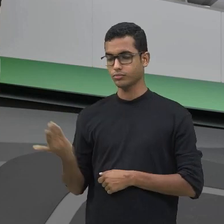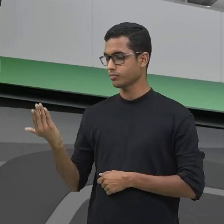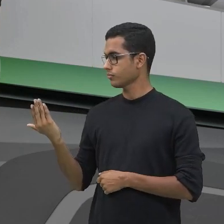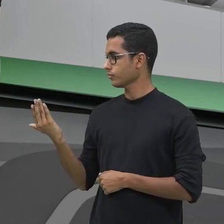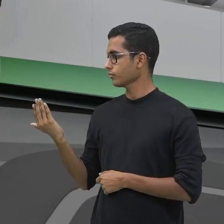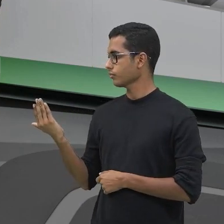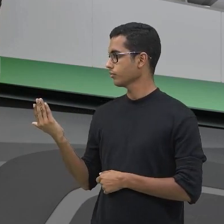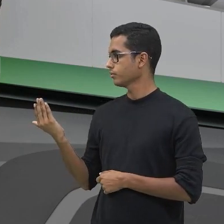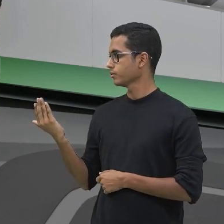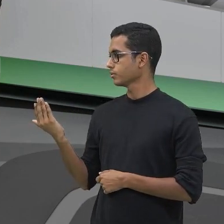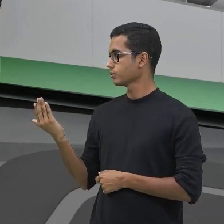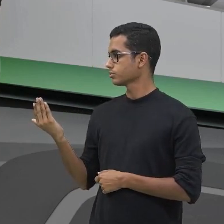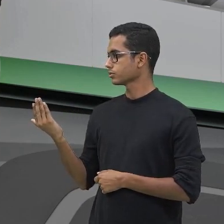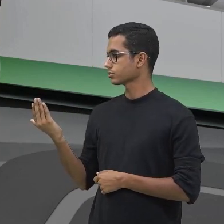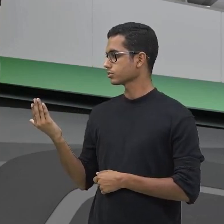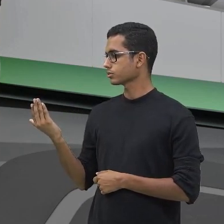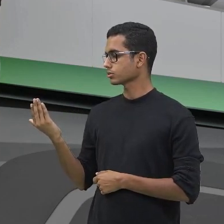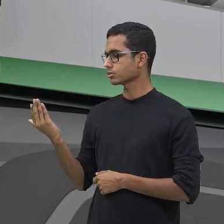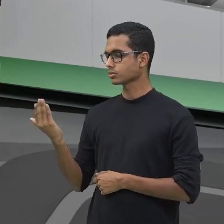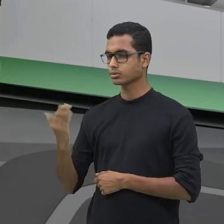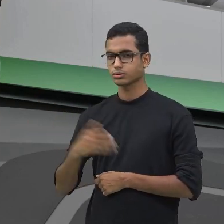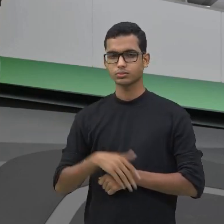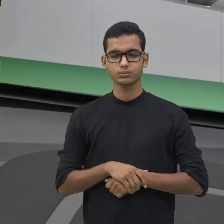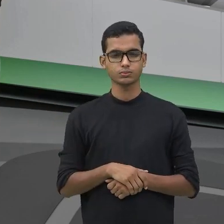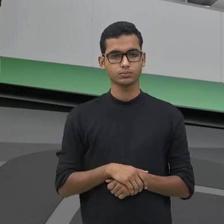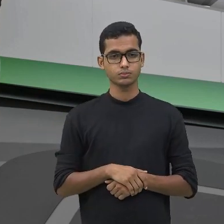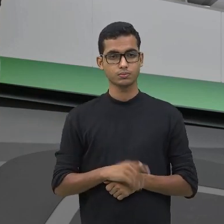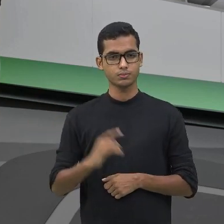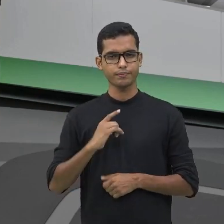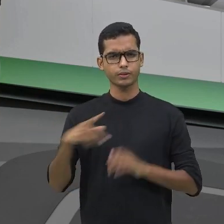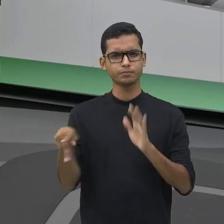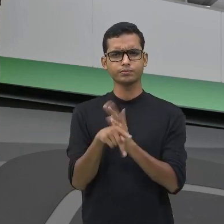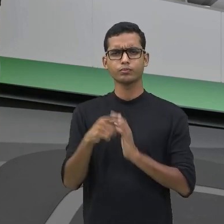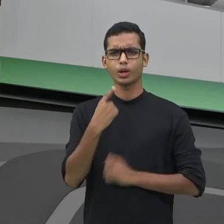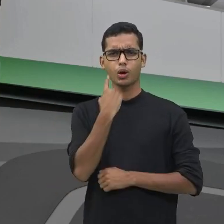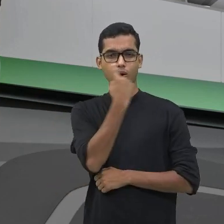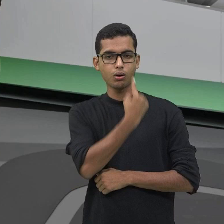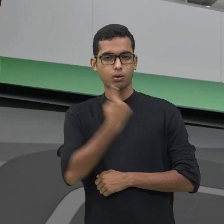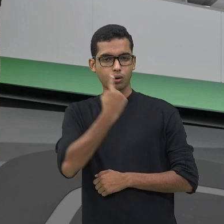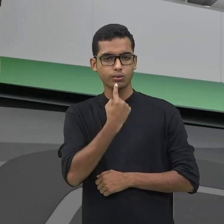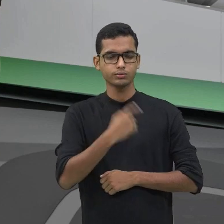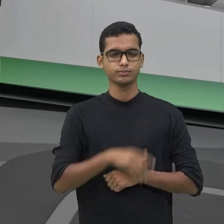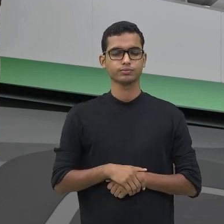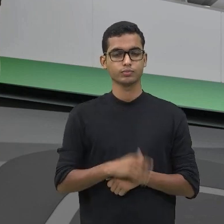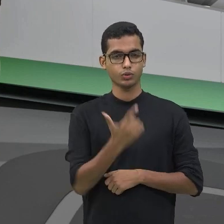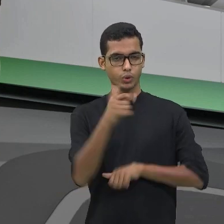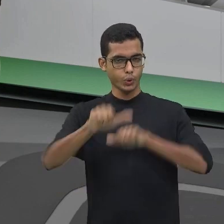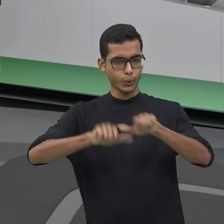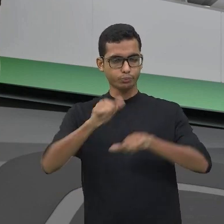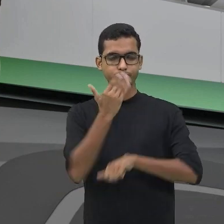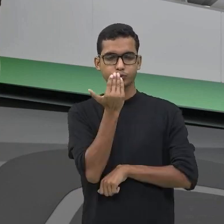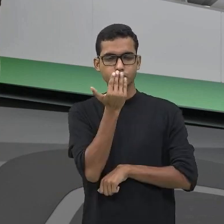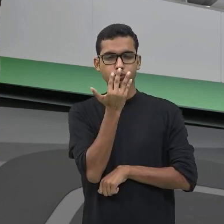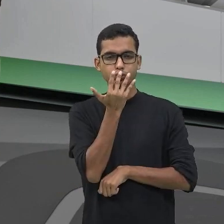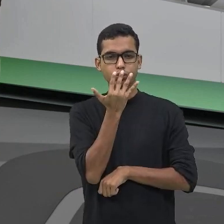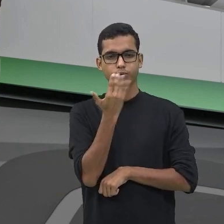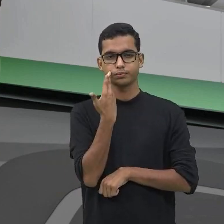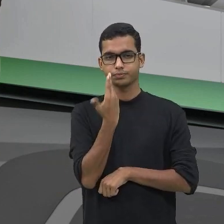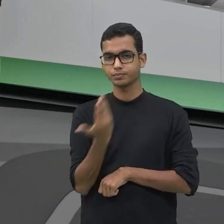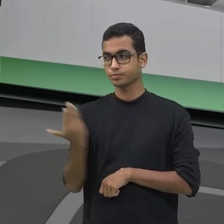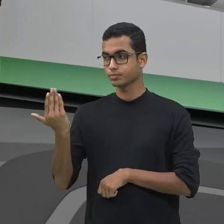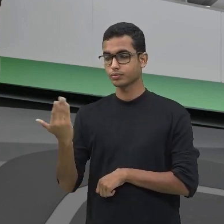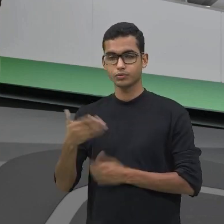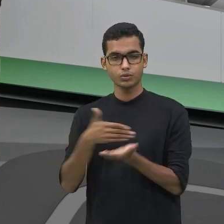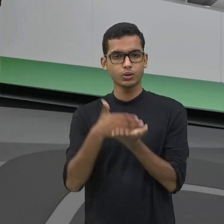bem. Muito bem, eu tenho aqui então a boca. Deixa eu colocar em outra cor. Ó, aqui eu tenho a